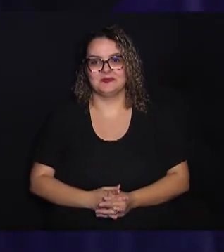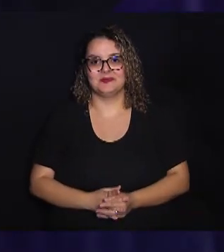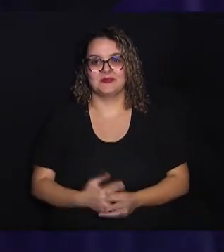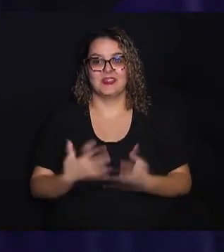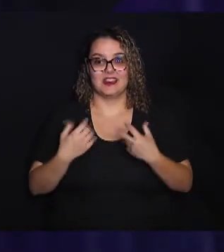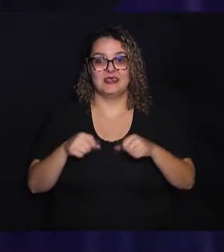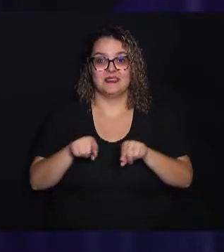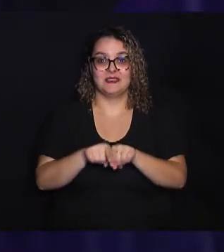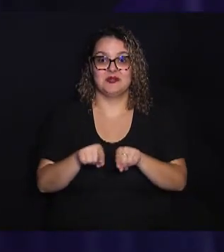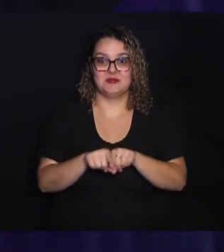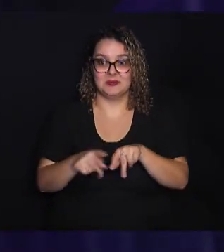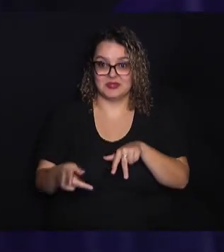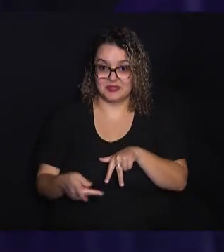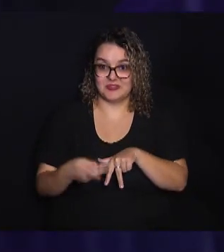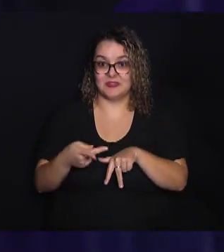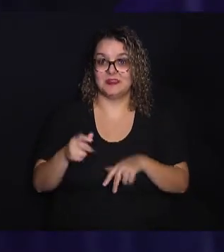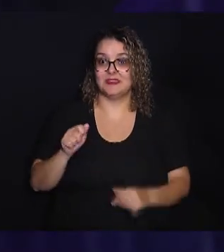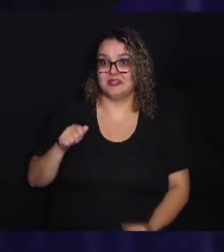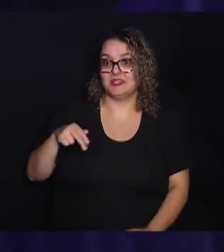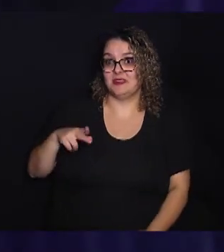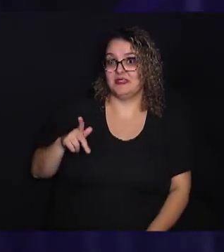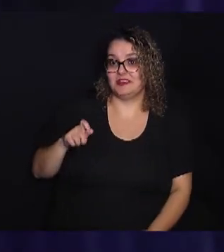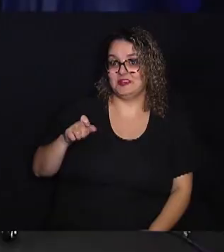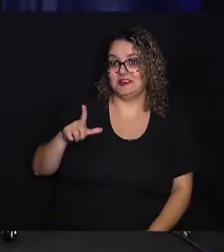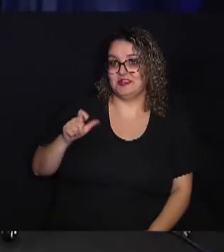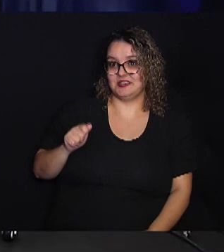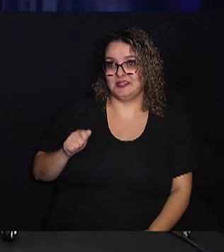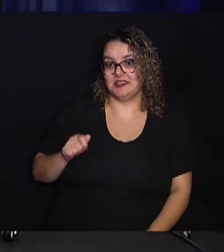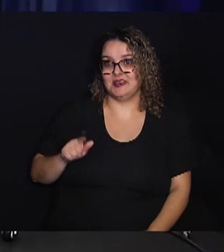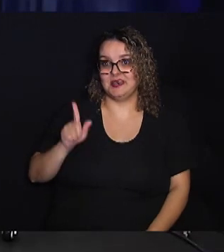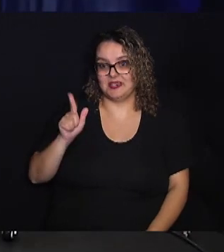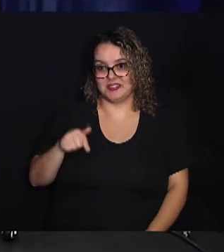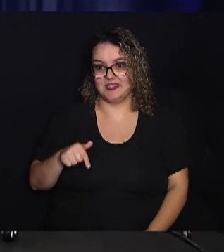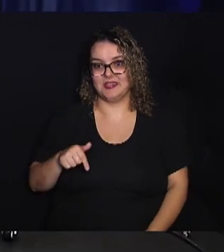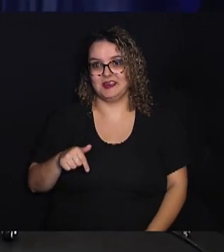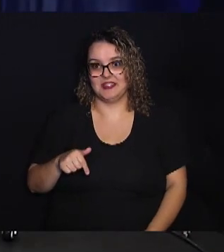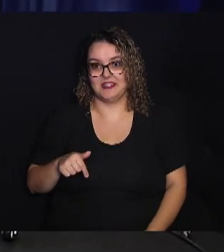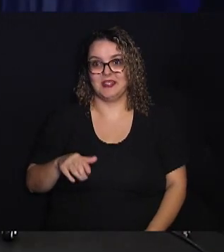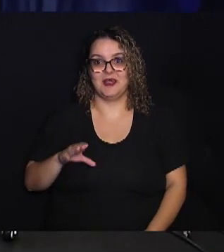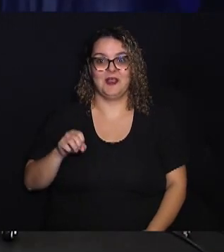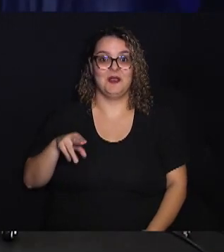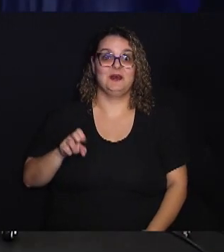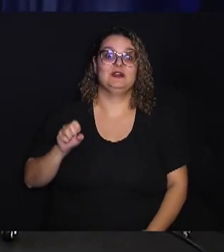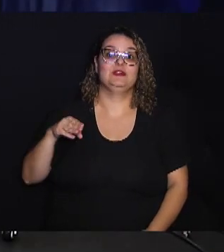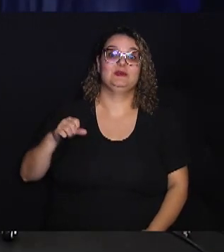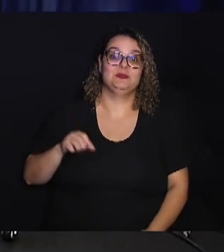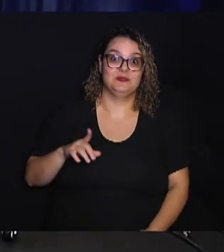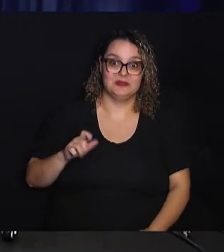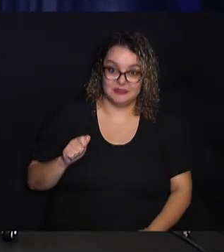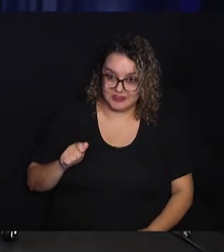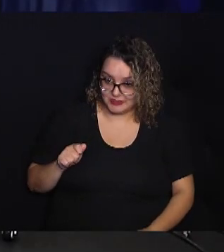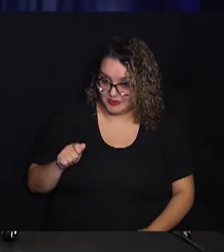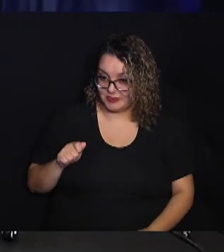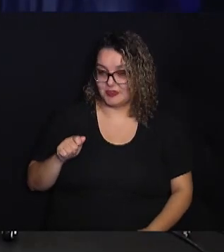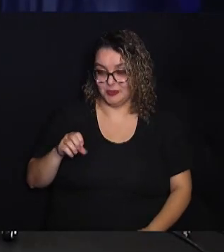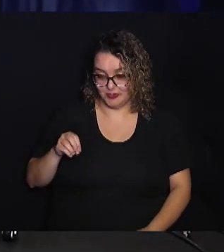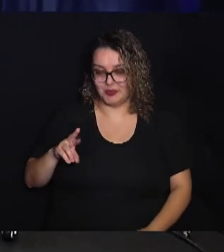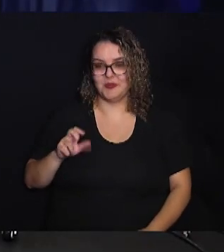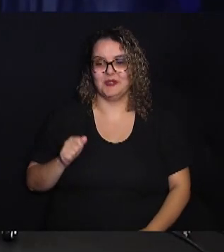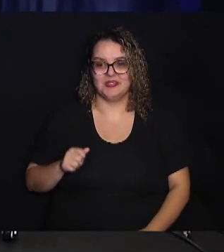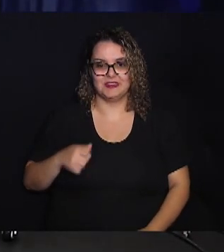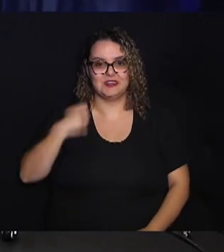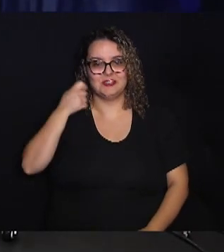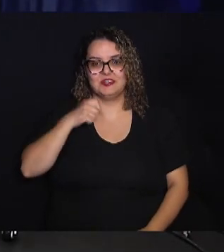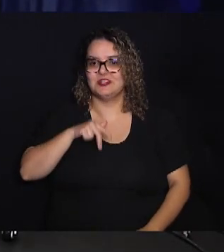também o depoimento da Ângela Matiuso, que é uma consumidora voraz de arte. Ela vai para tudo que é